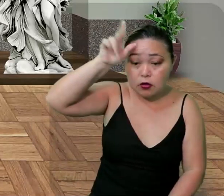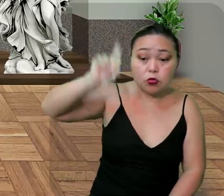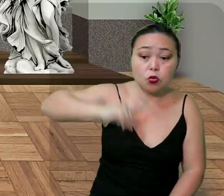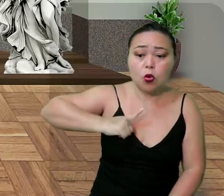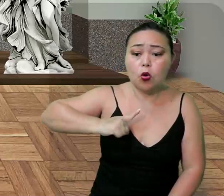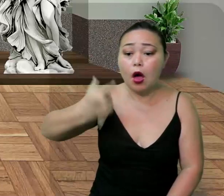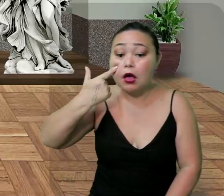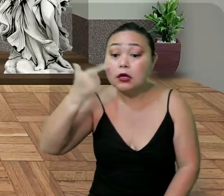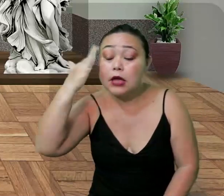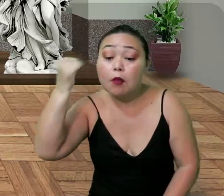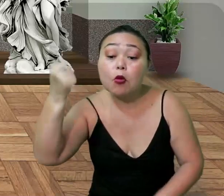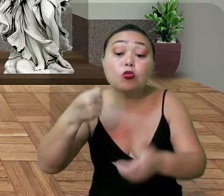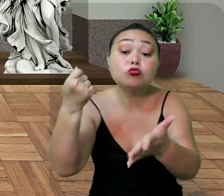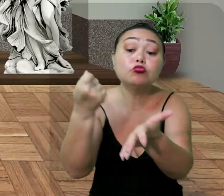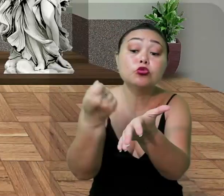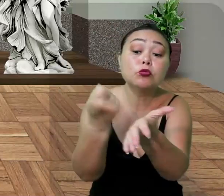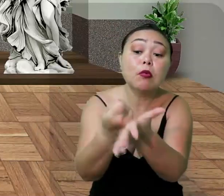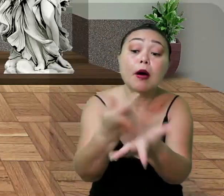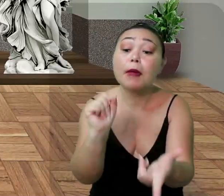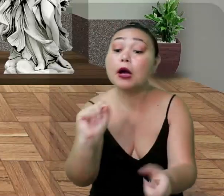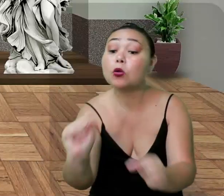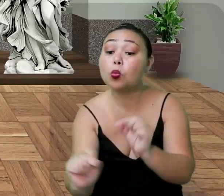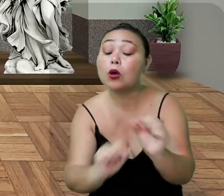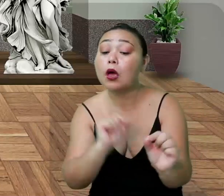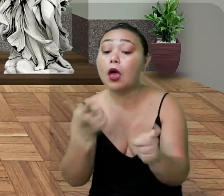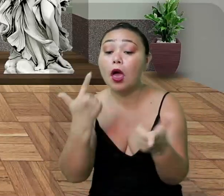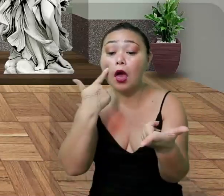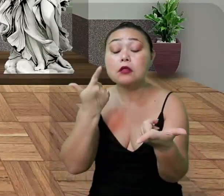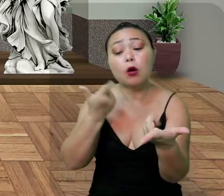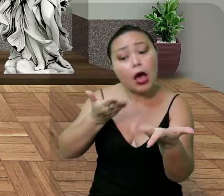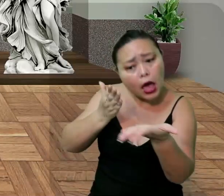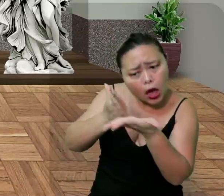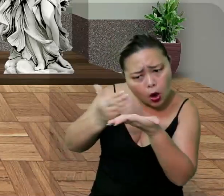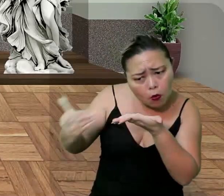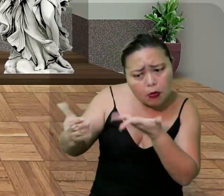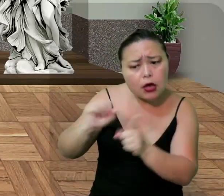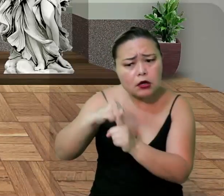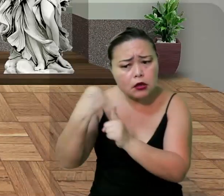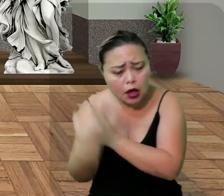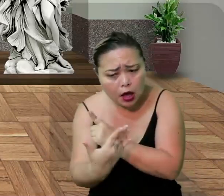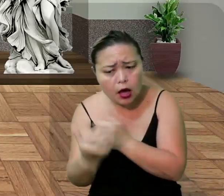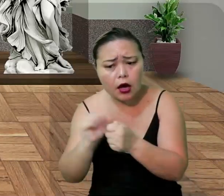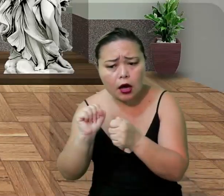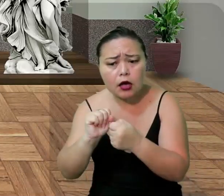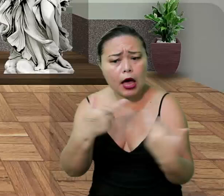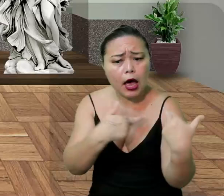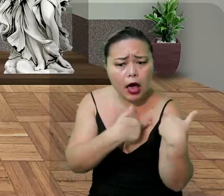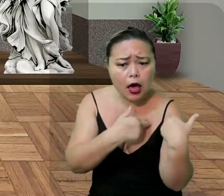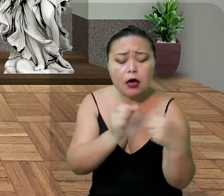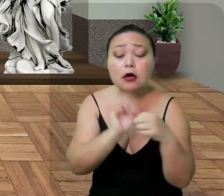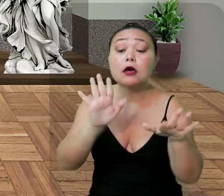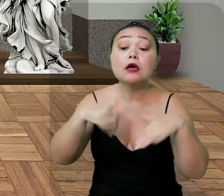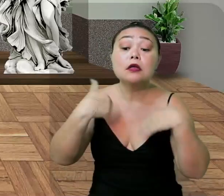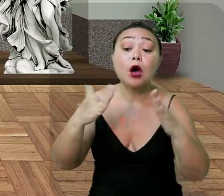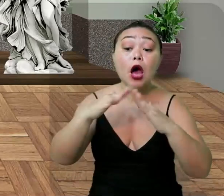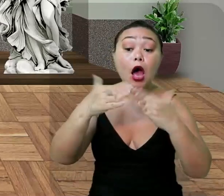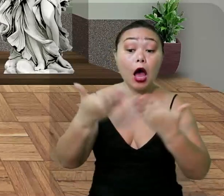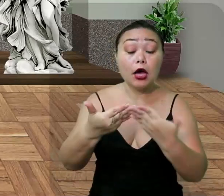população, né? E com isso, olha a satisfação. As